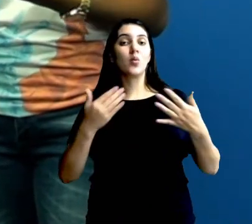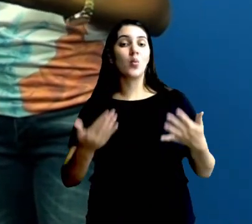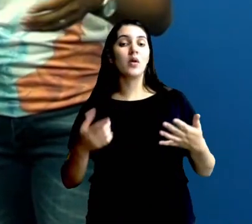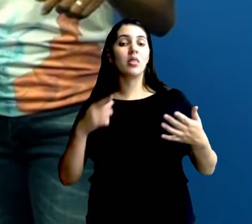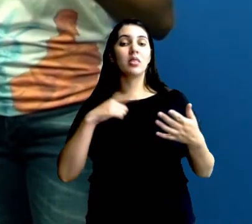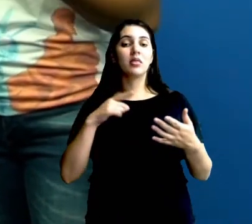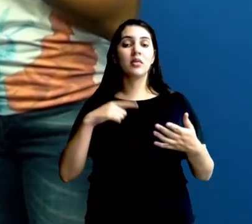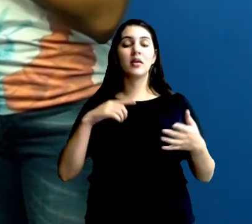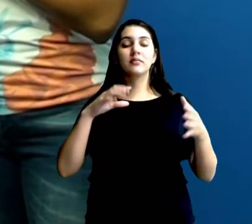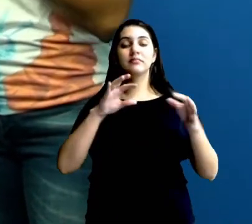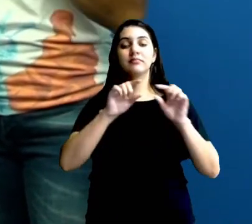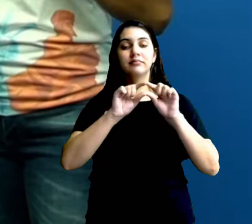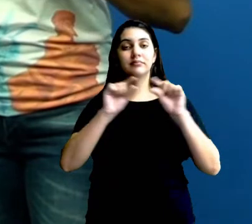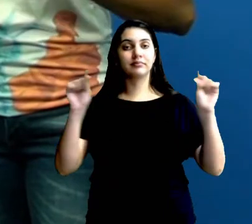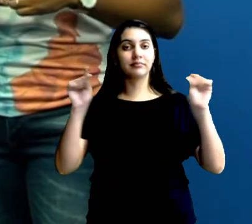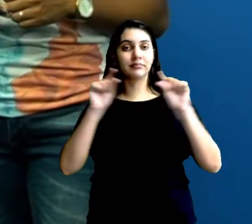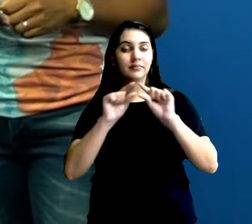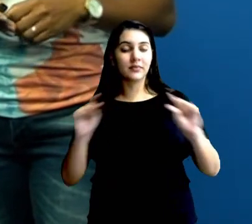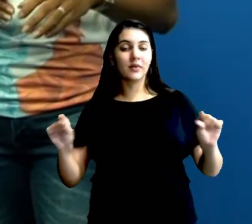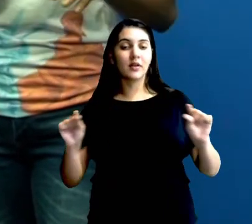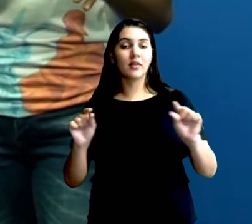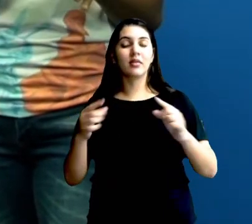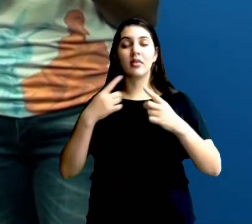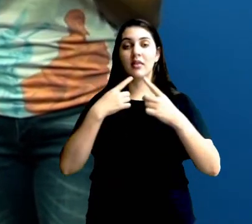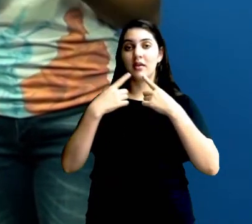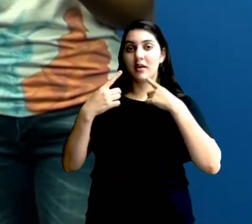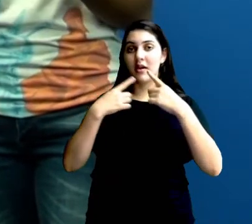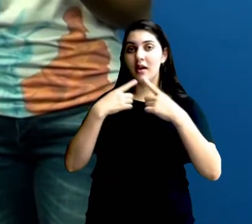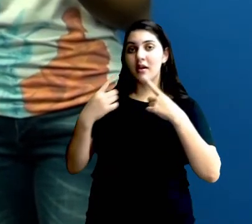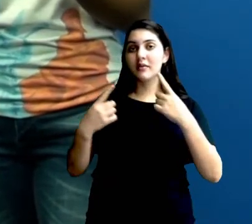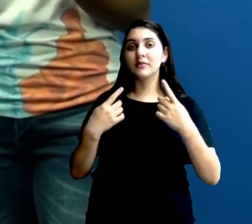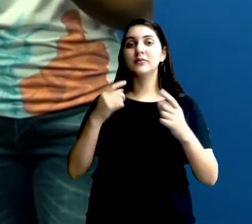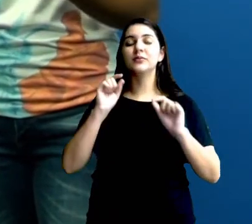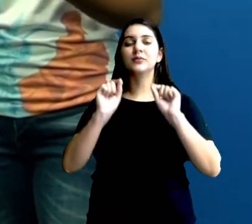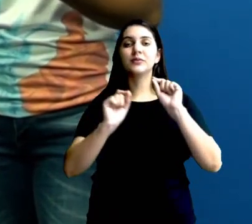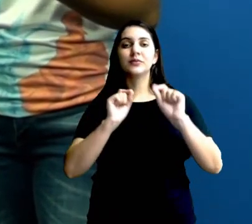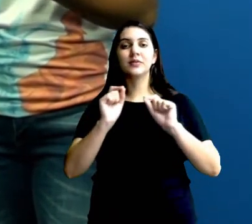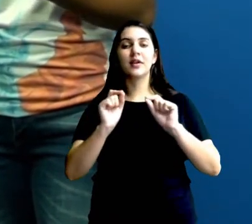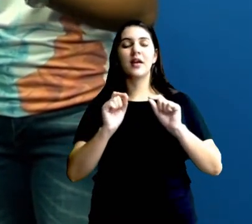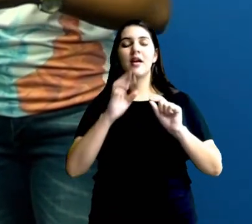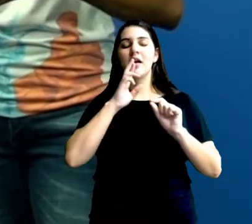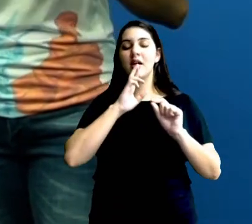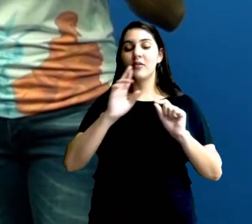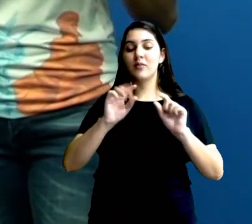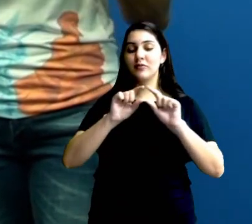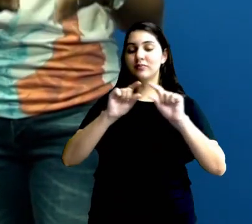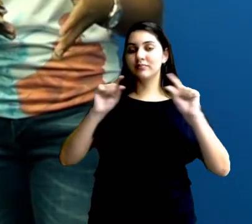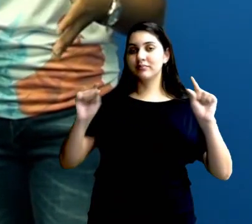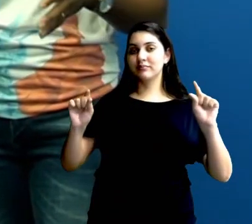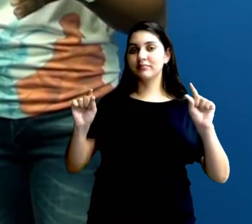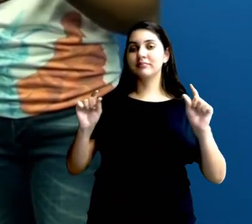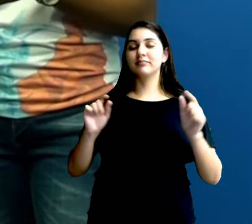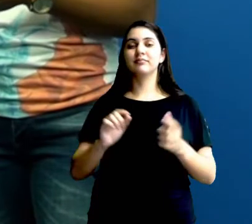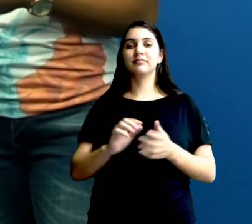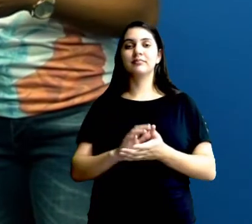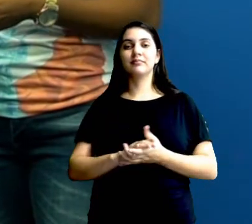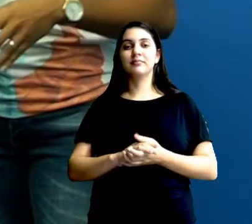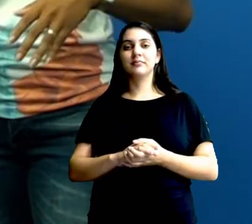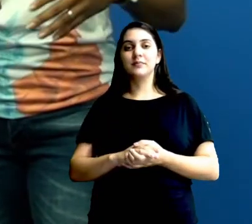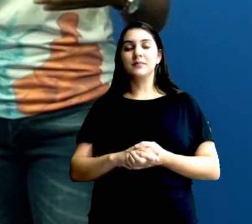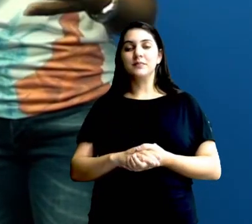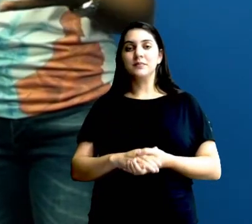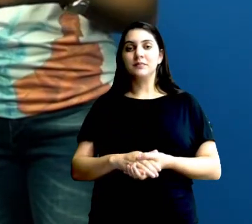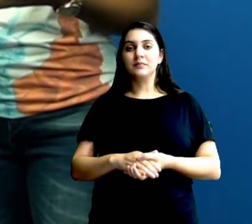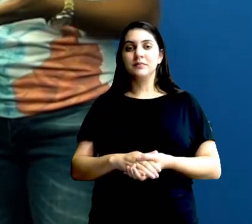Quando se completa, faz igual o nosso diálogo aqui, que ele colocou a resposta completinha. I have one